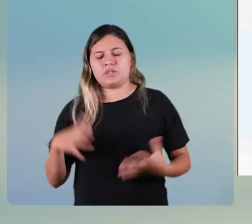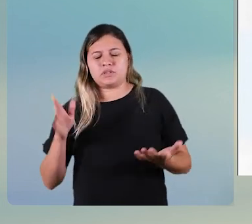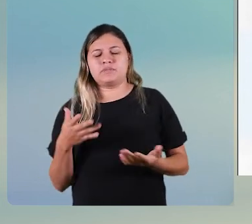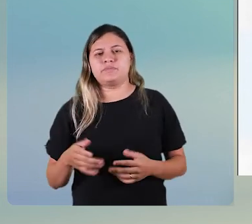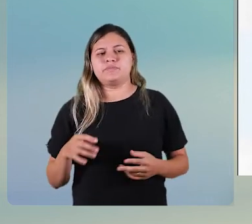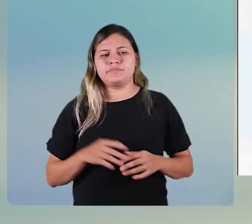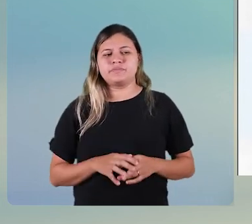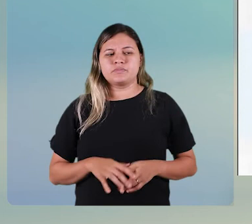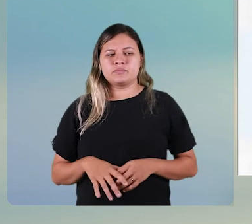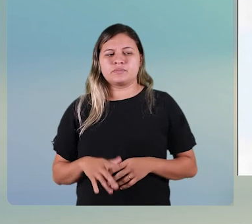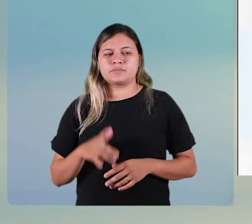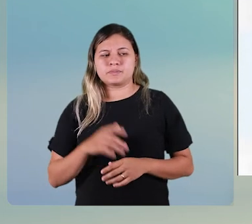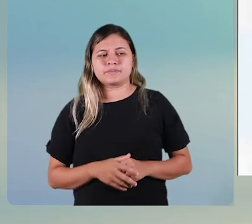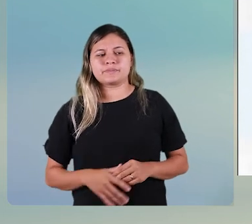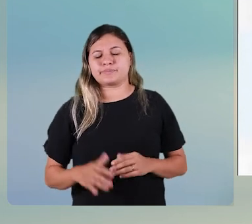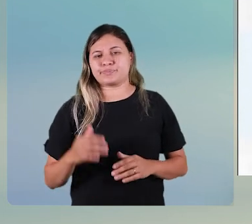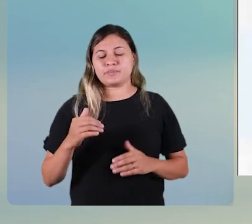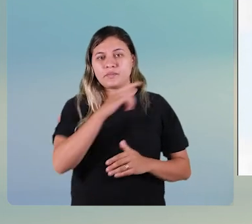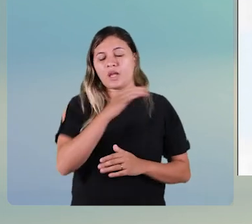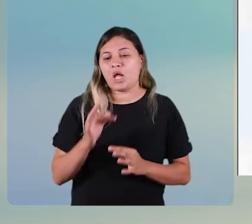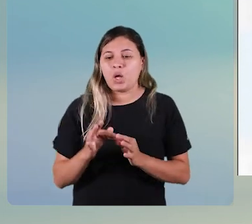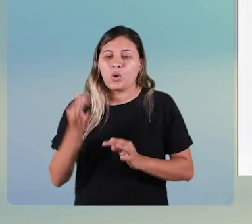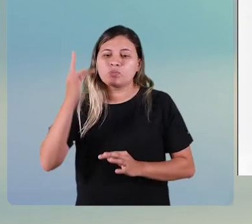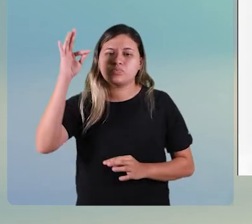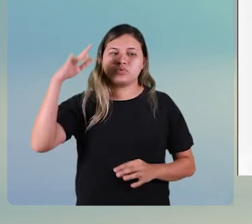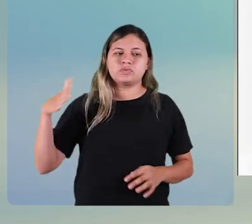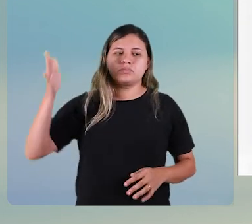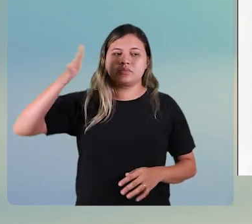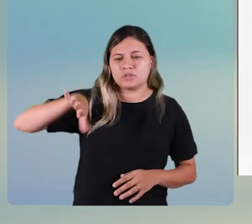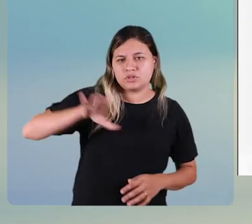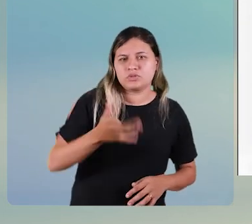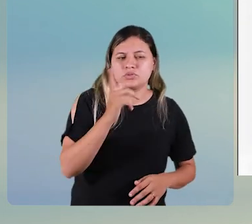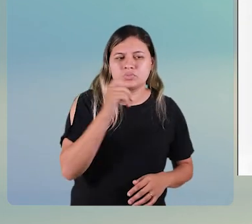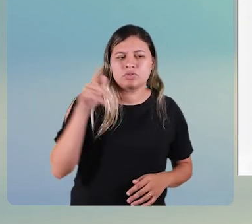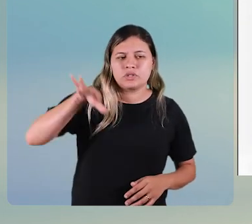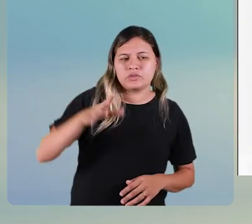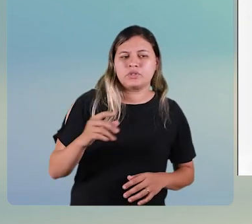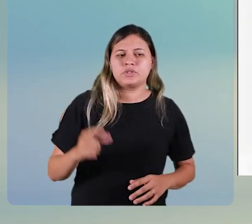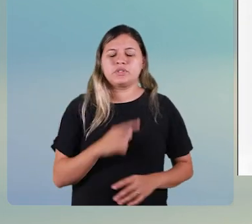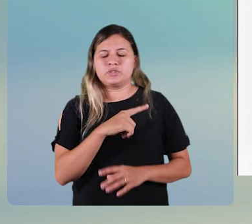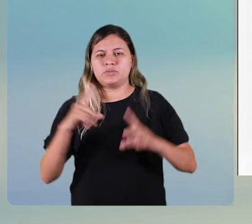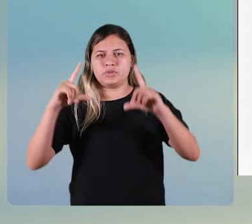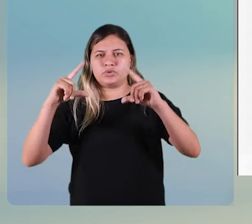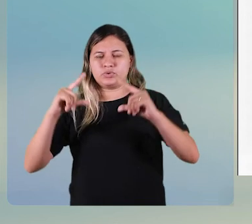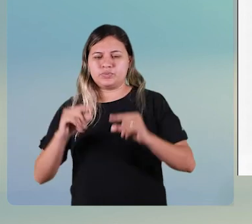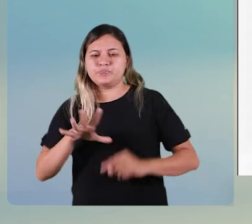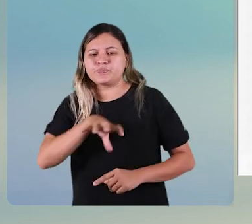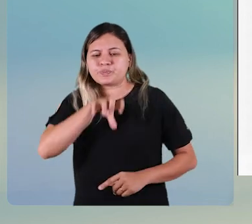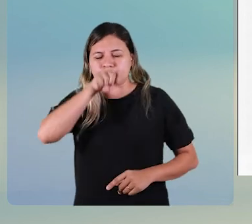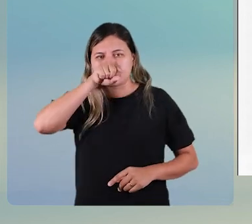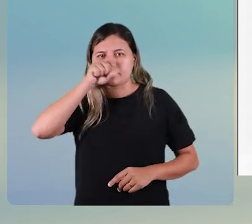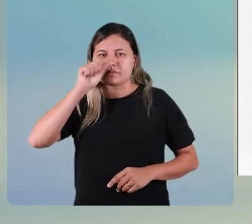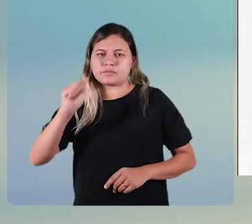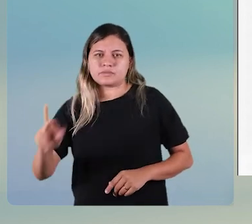das águas de rios, lagos e mares diminui a solubilidade do oxigênio, pondo em risco as diversas formas de vida aquática que dependem desse gás, né? Como nós vimos agora.